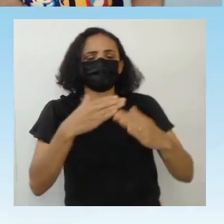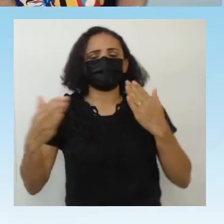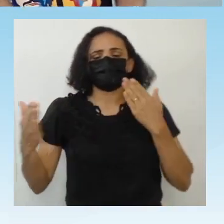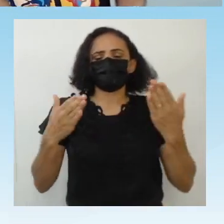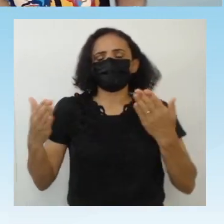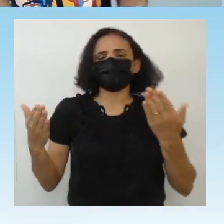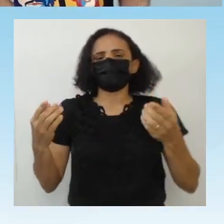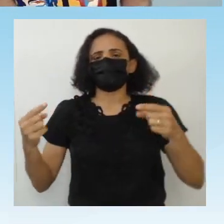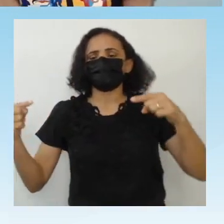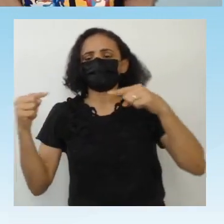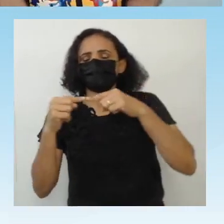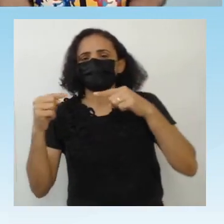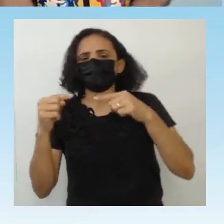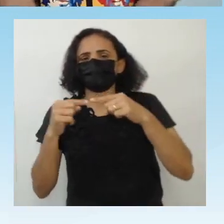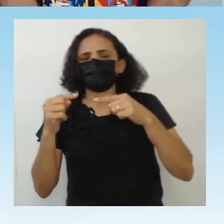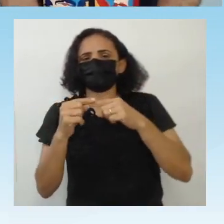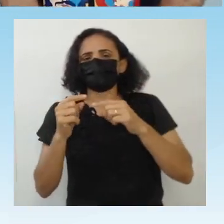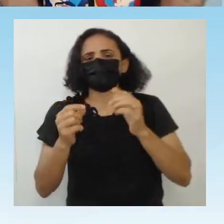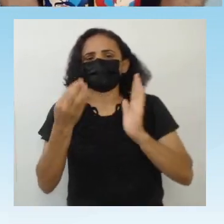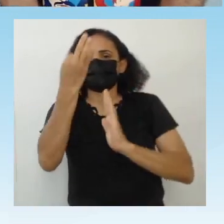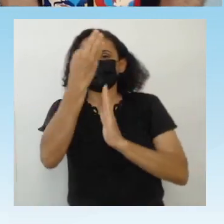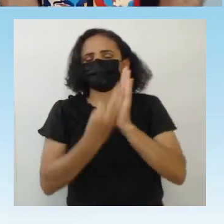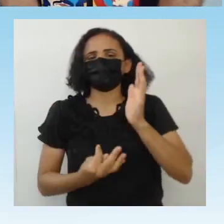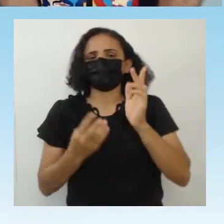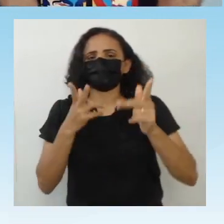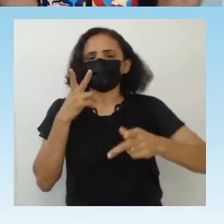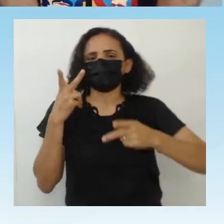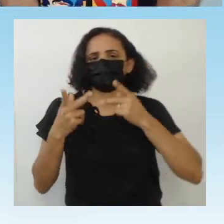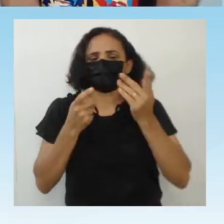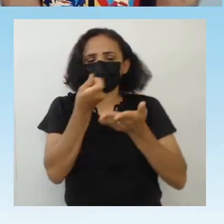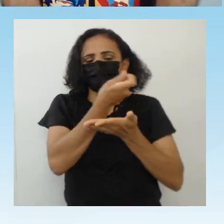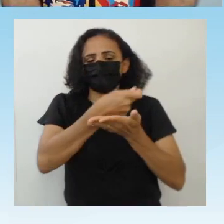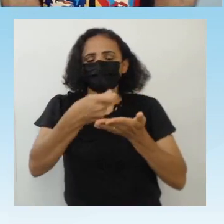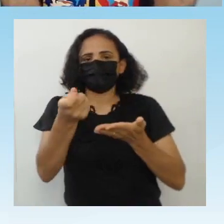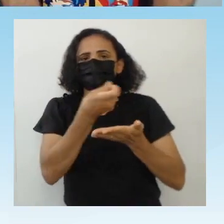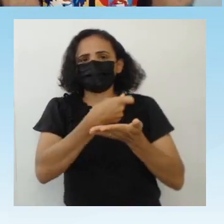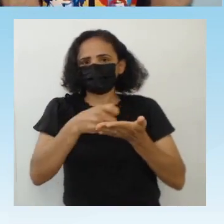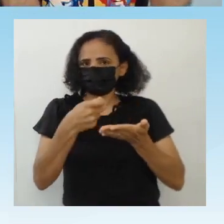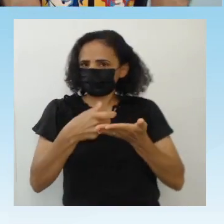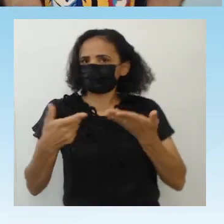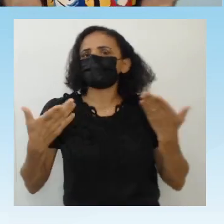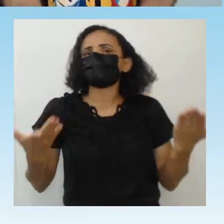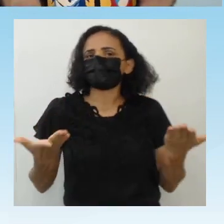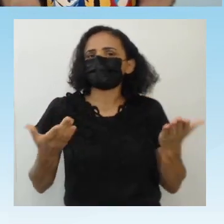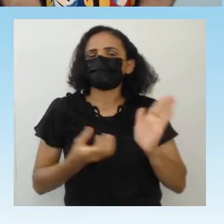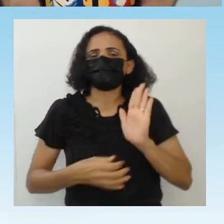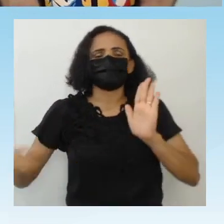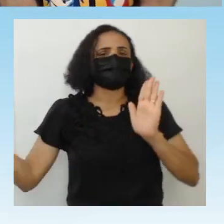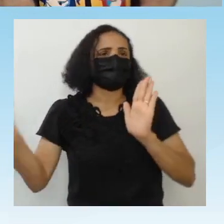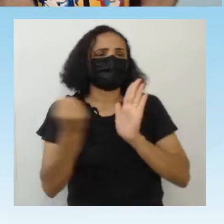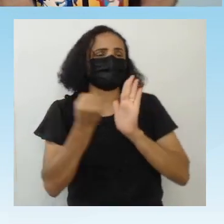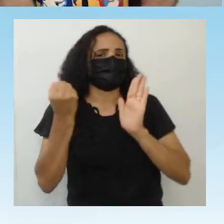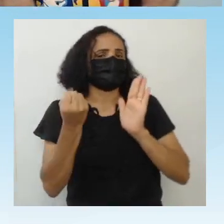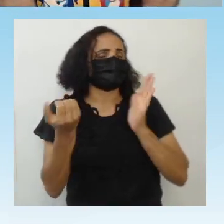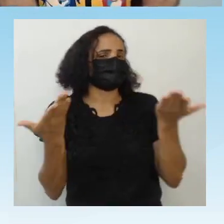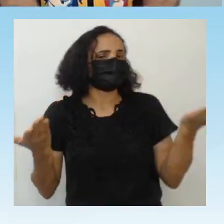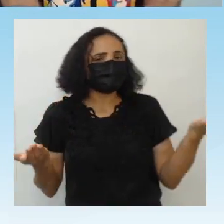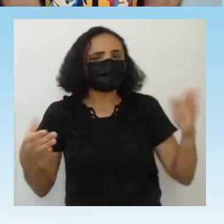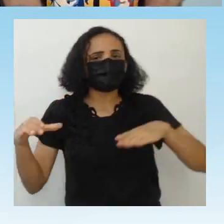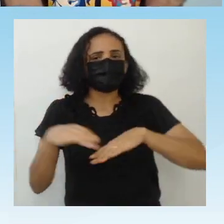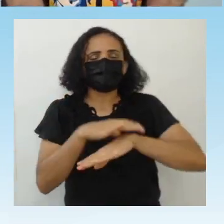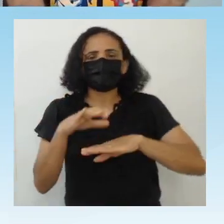texto verbal, tem um objetivo de quê? Né? Como eu já disse, é uma marca, é um símbolo